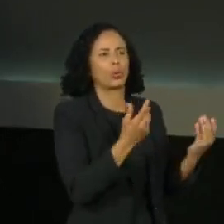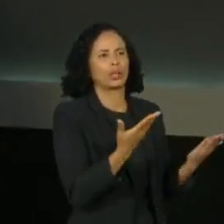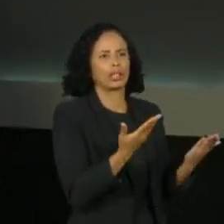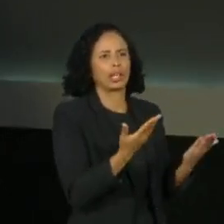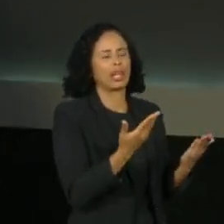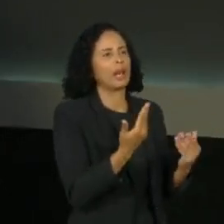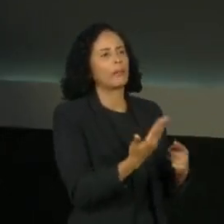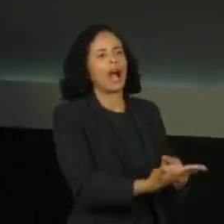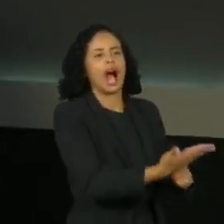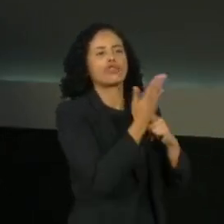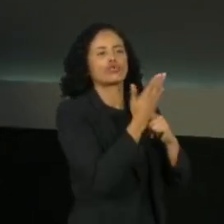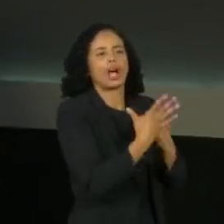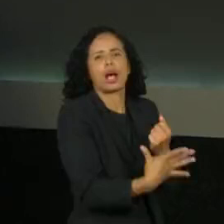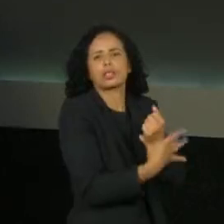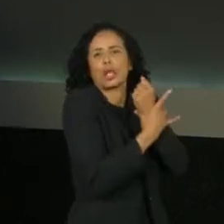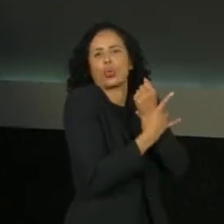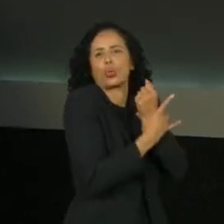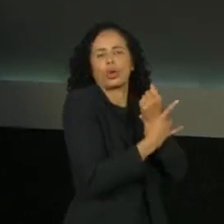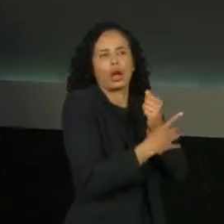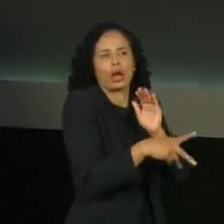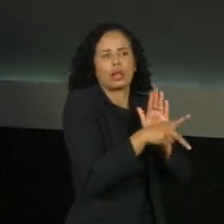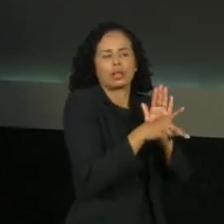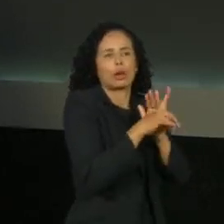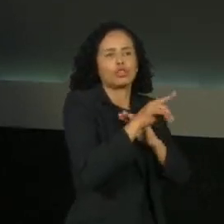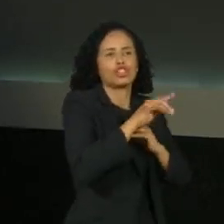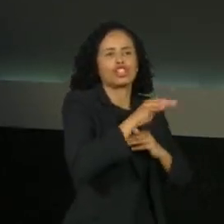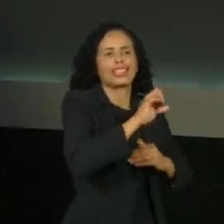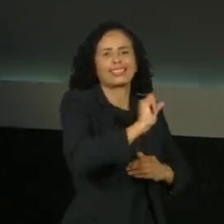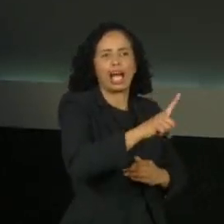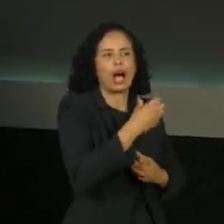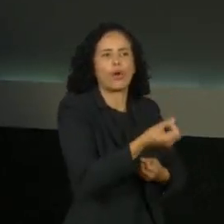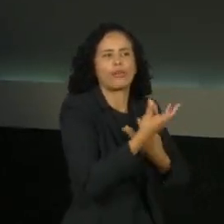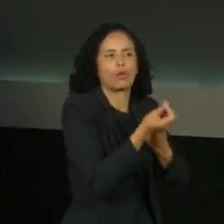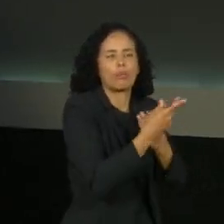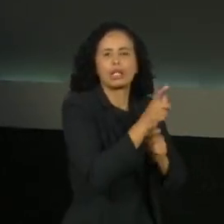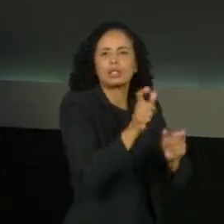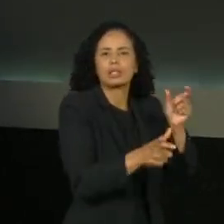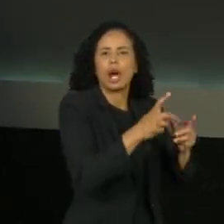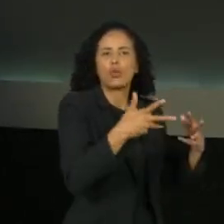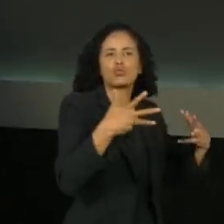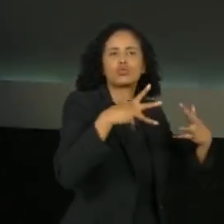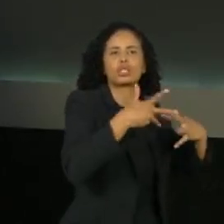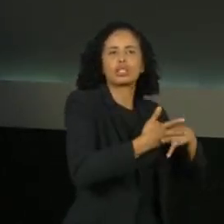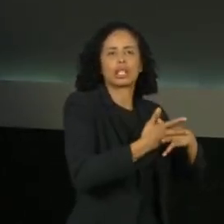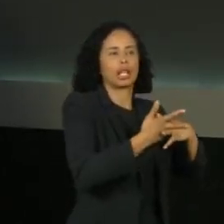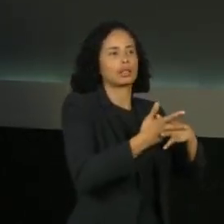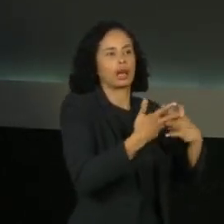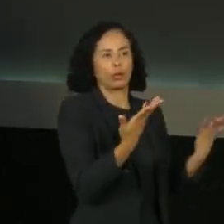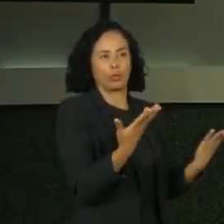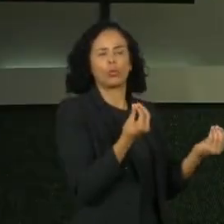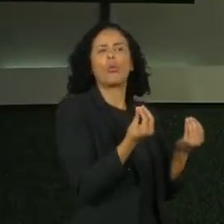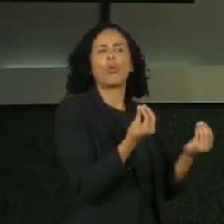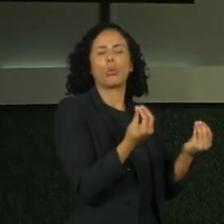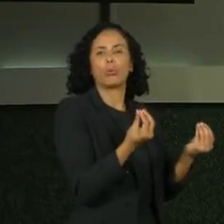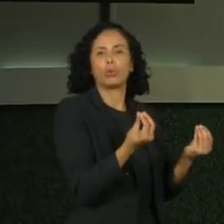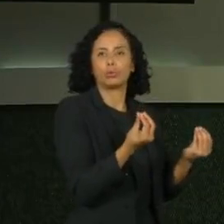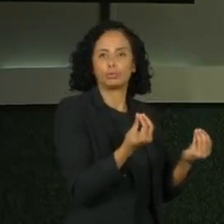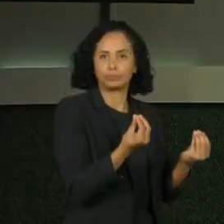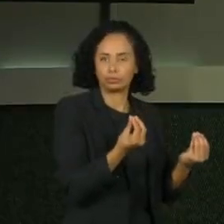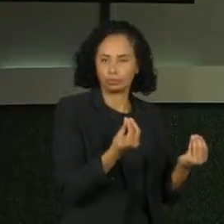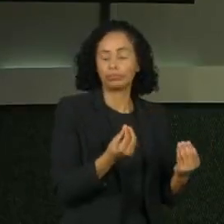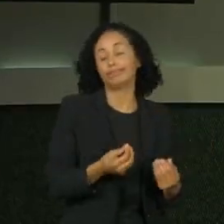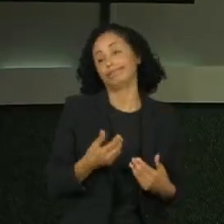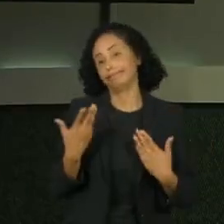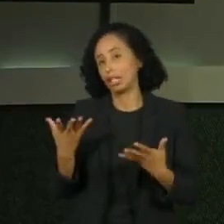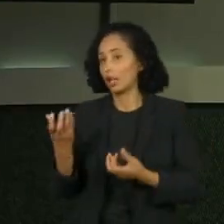em relação à segurança digital dos dados dos cidadãos que estão em poder do governo? Os dados,